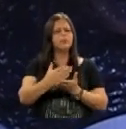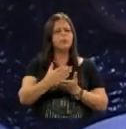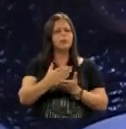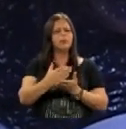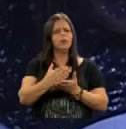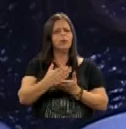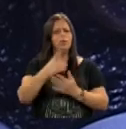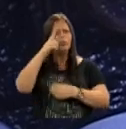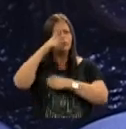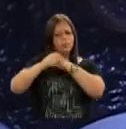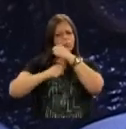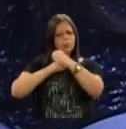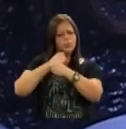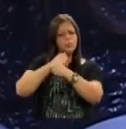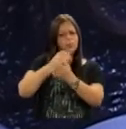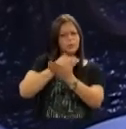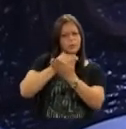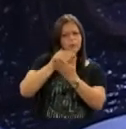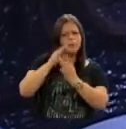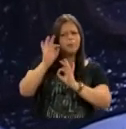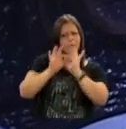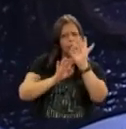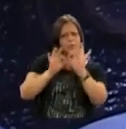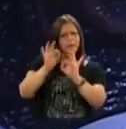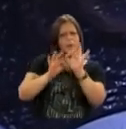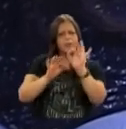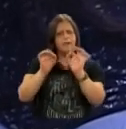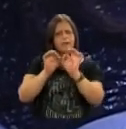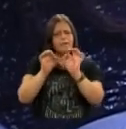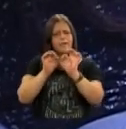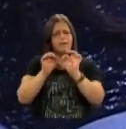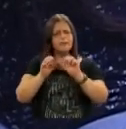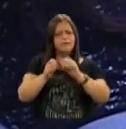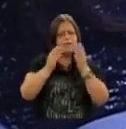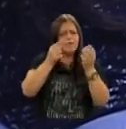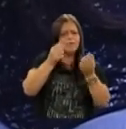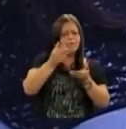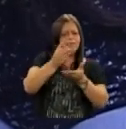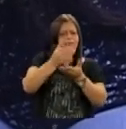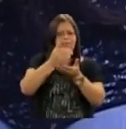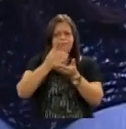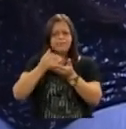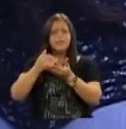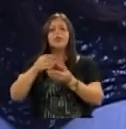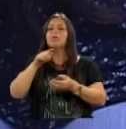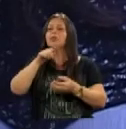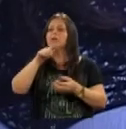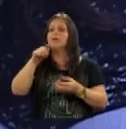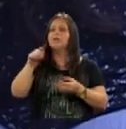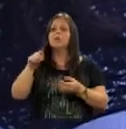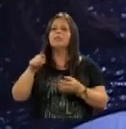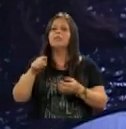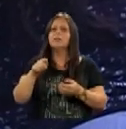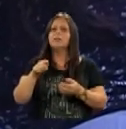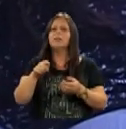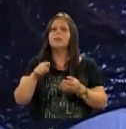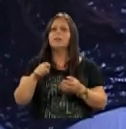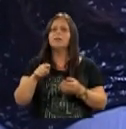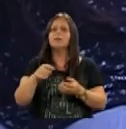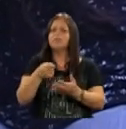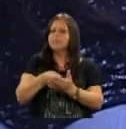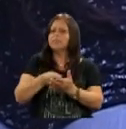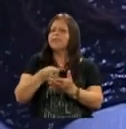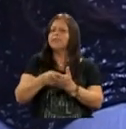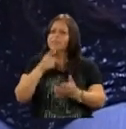ano a preparação a gente fazer eventos para arrecadar o placar e conquistar a